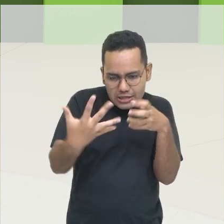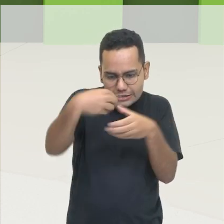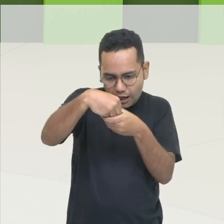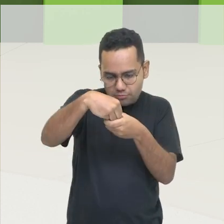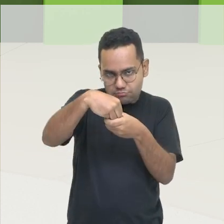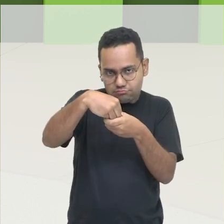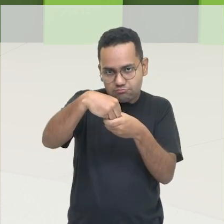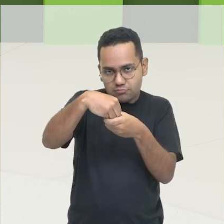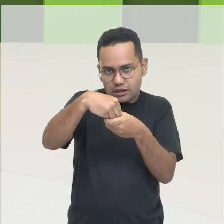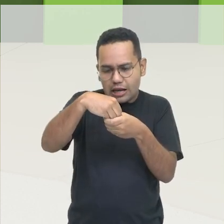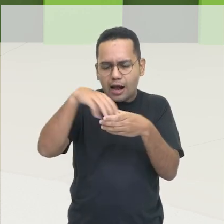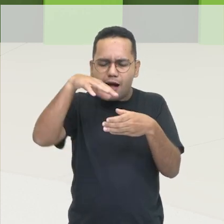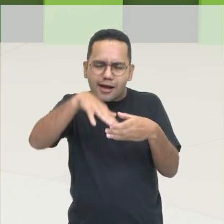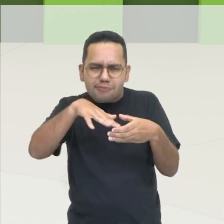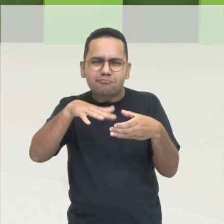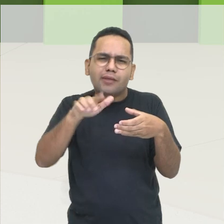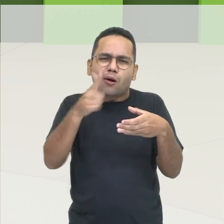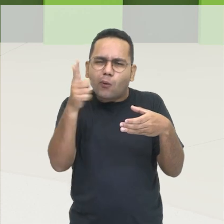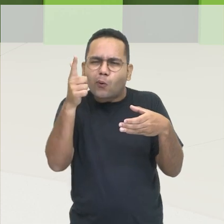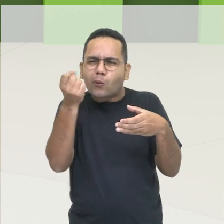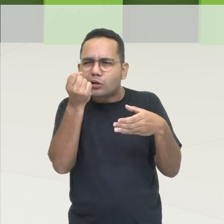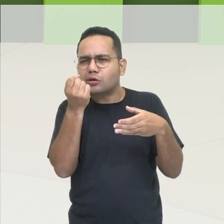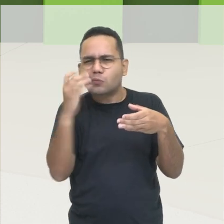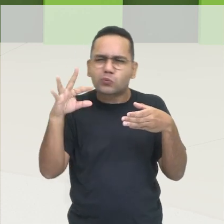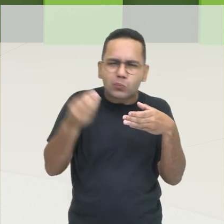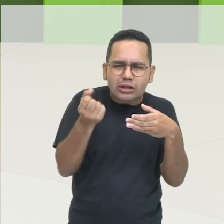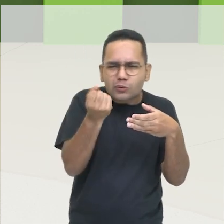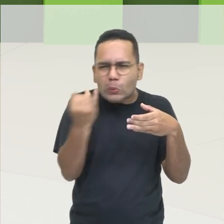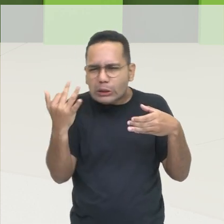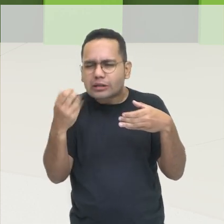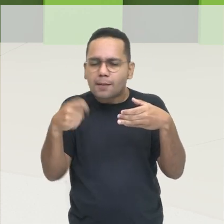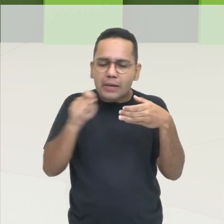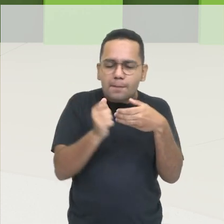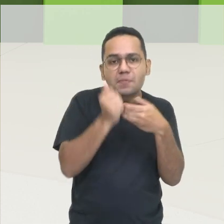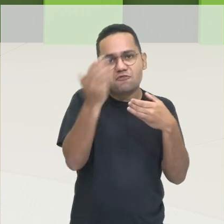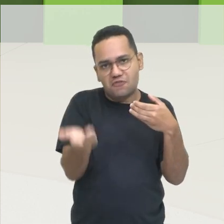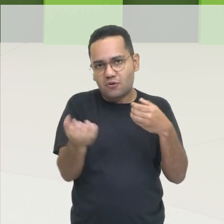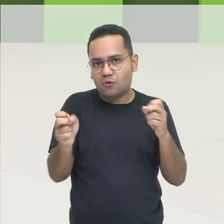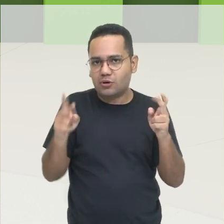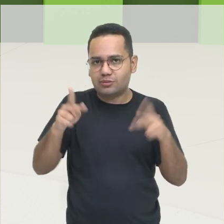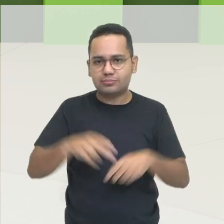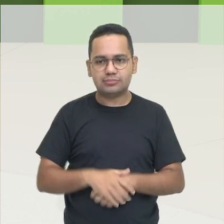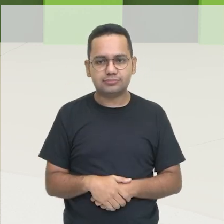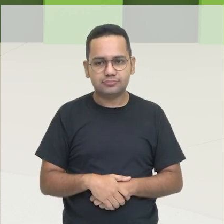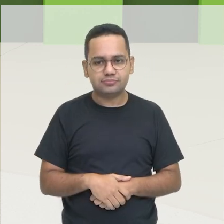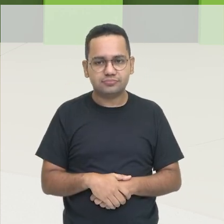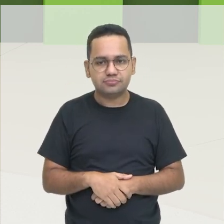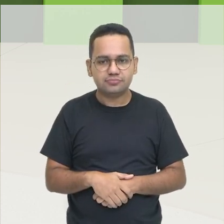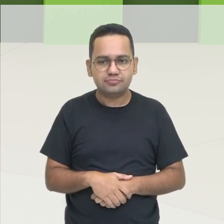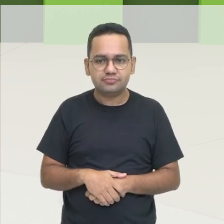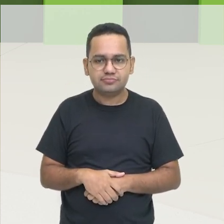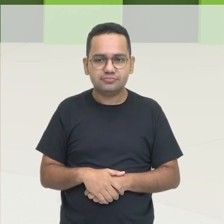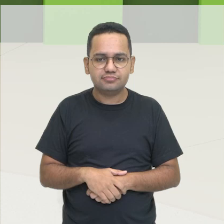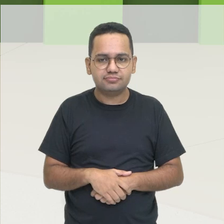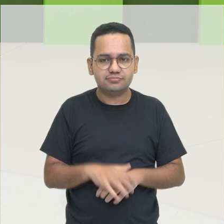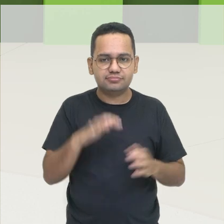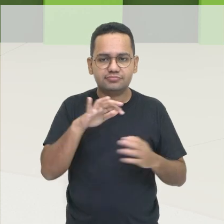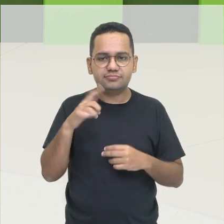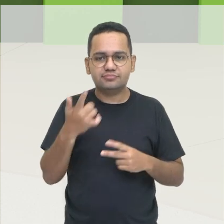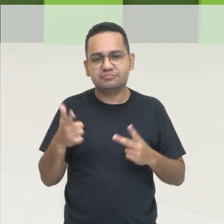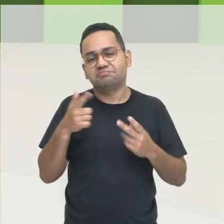mais ficar, ela coloca para fora, entre outras inúmeras funções, certo? Falamos bastante até aqui